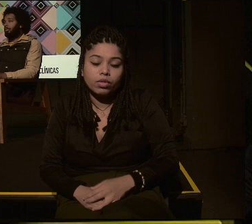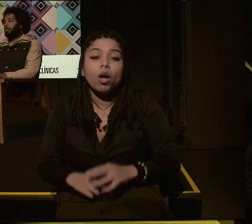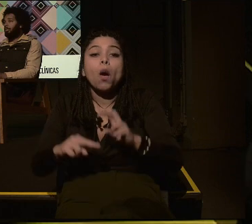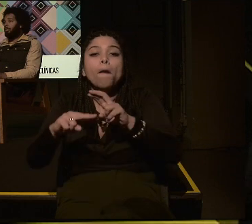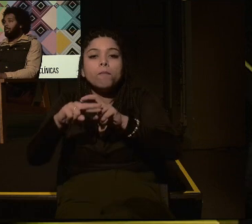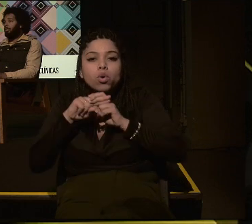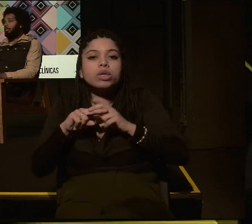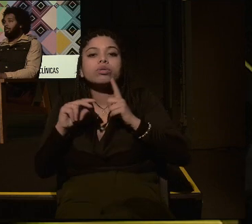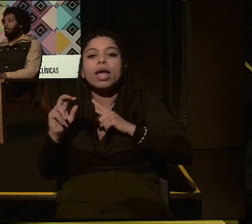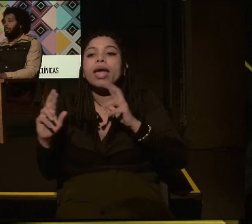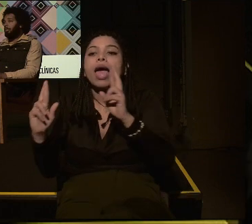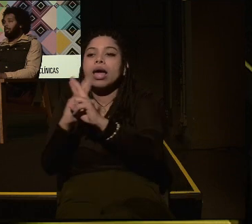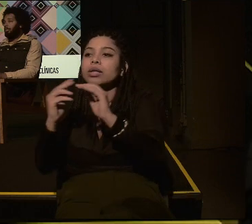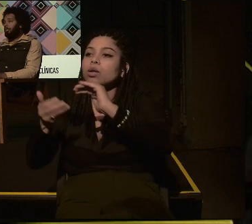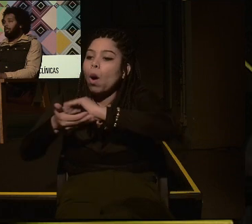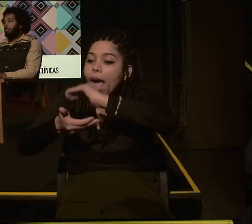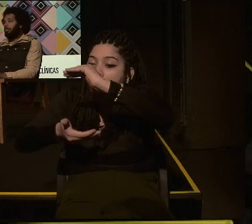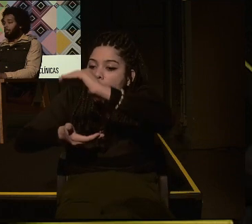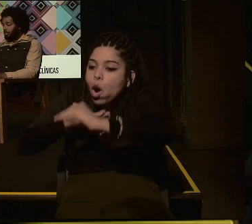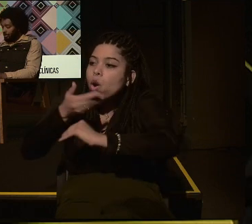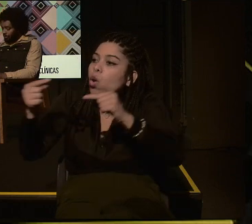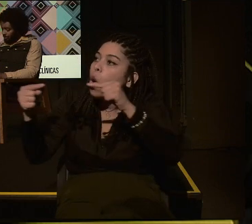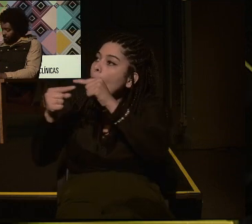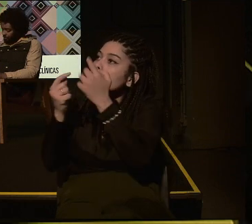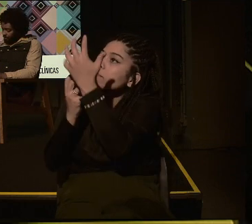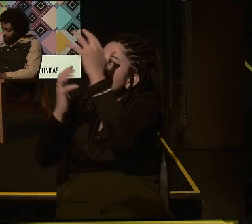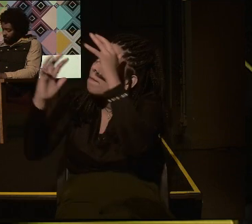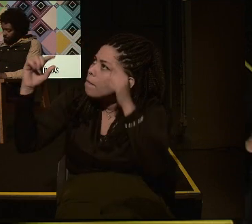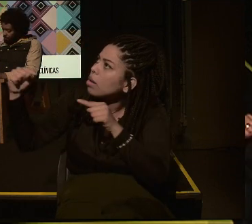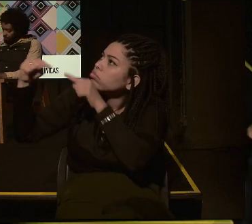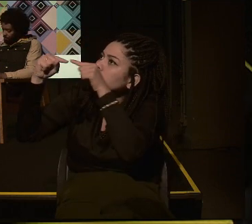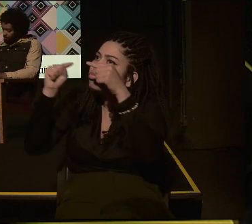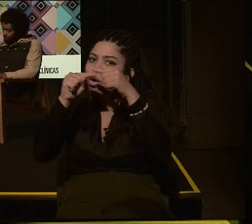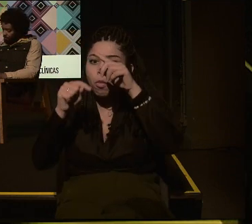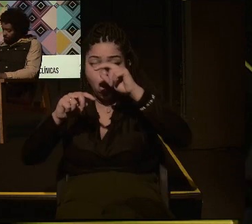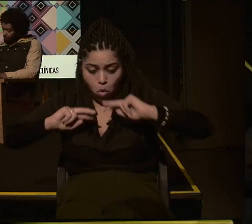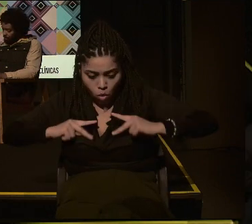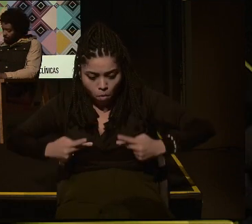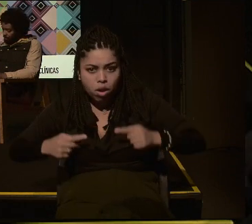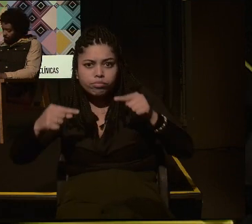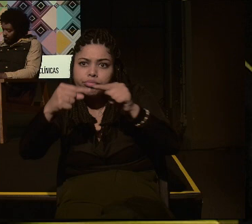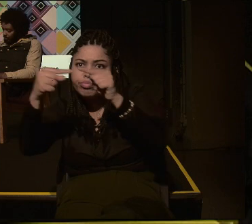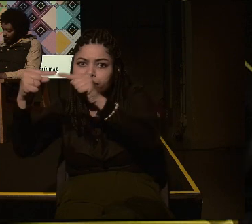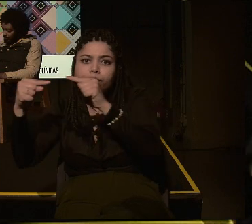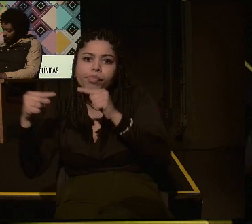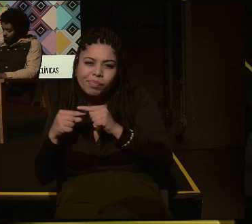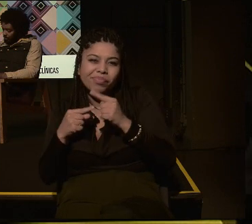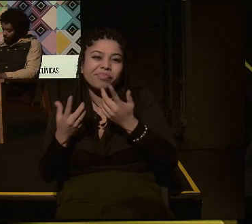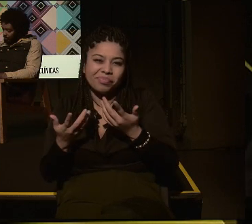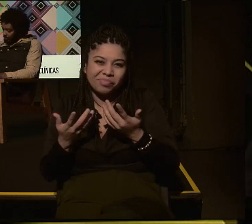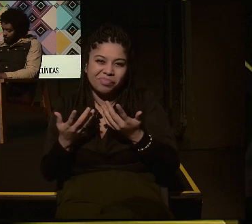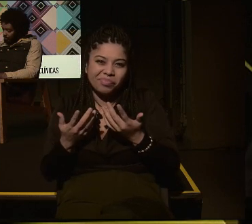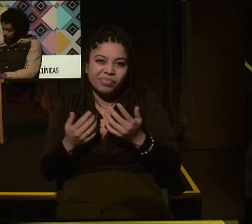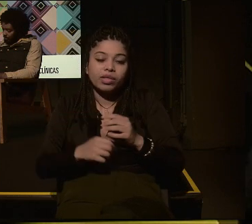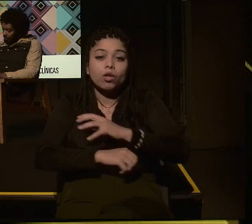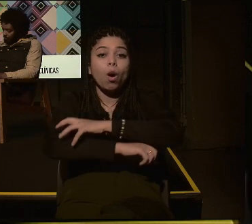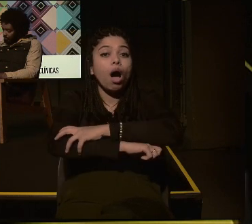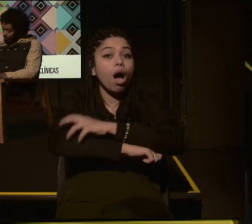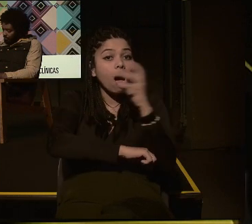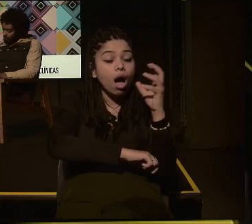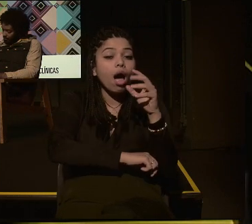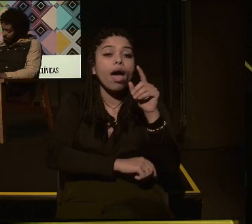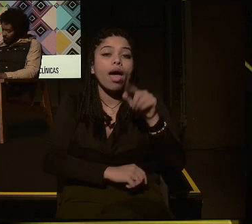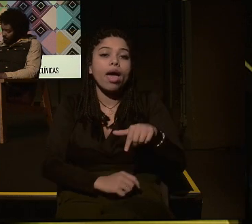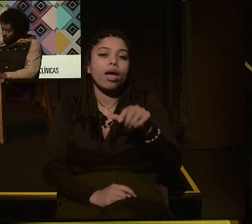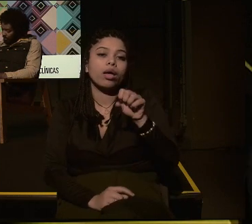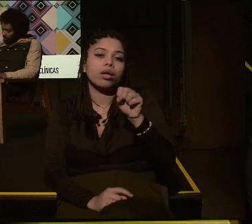ecológica. Por isso, a antimanicolonialidade, ela é SUSista. Por